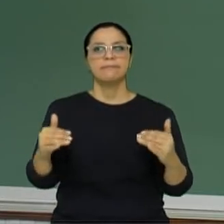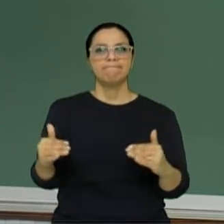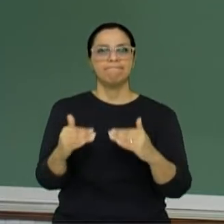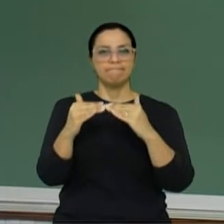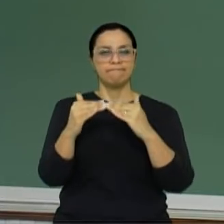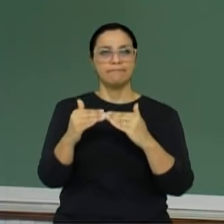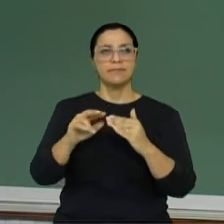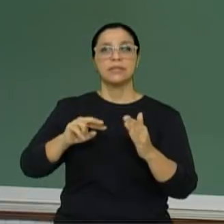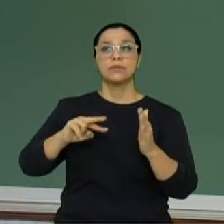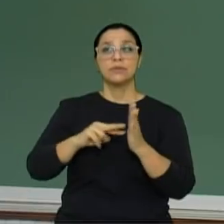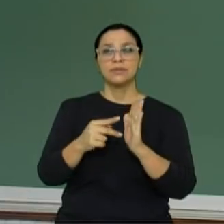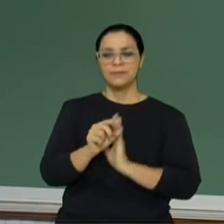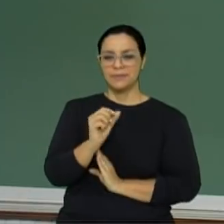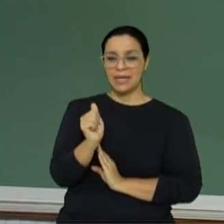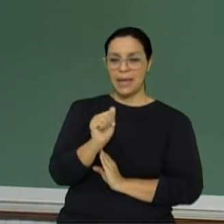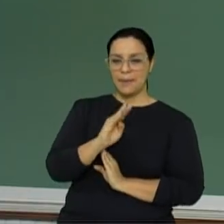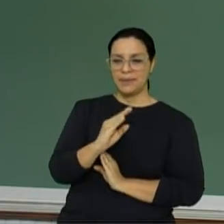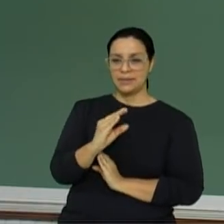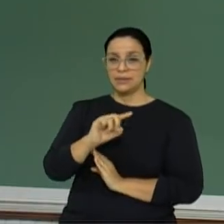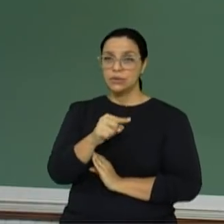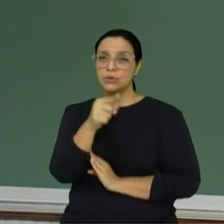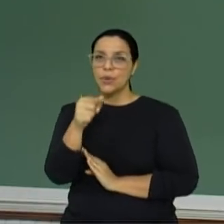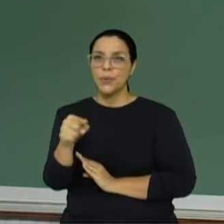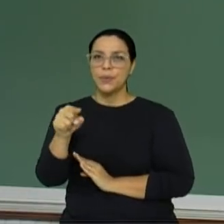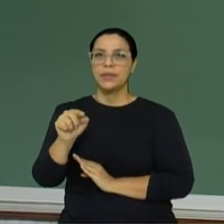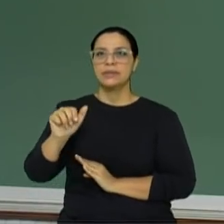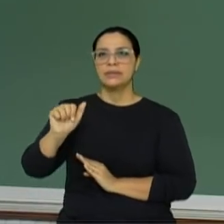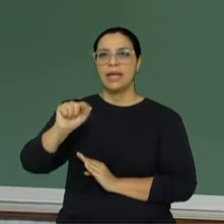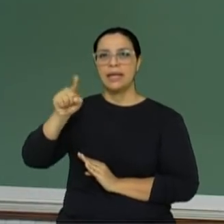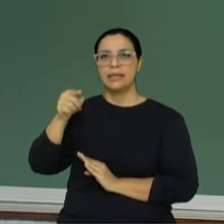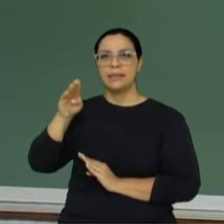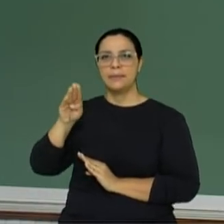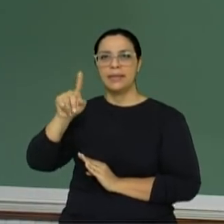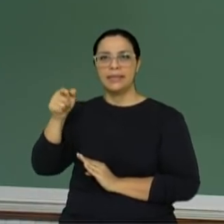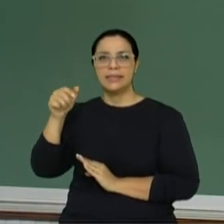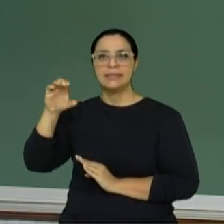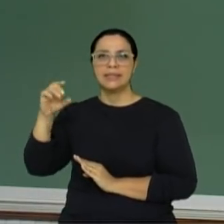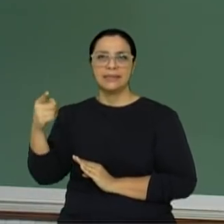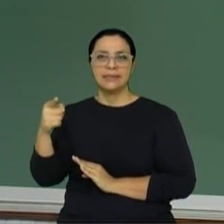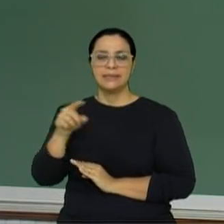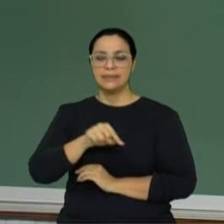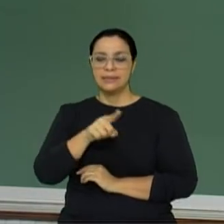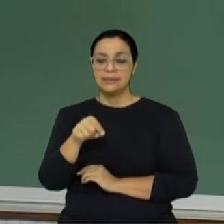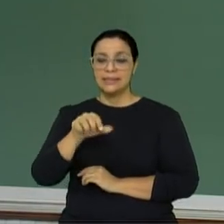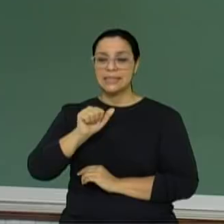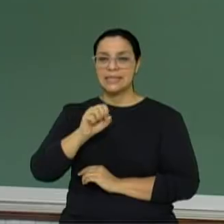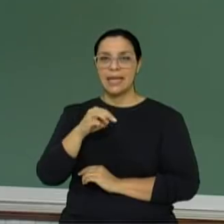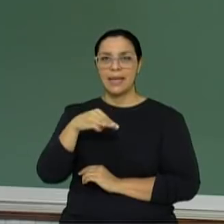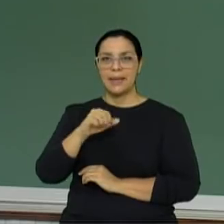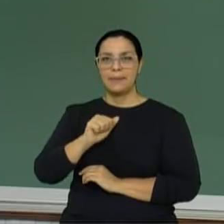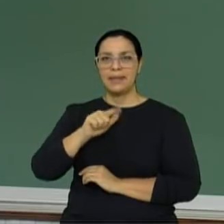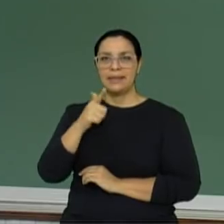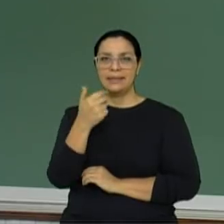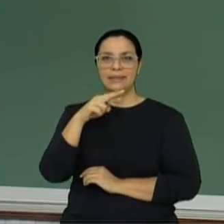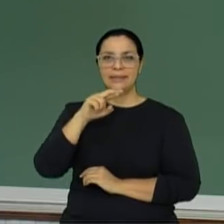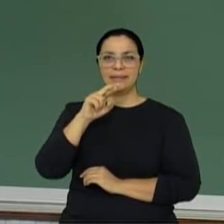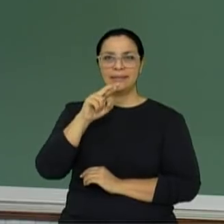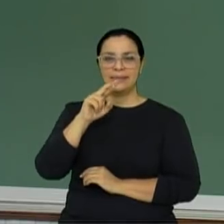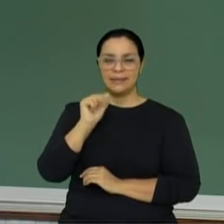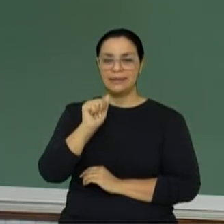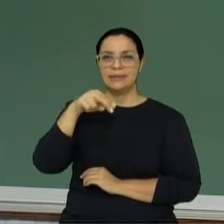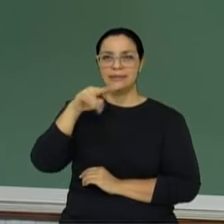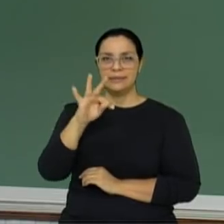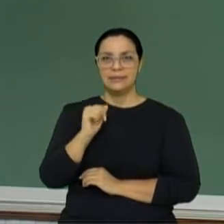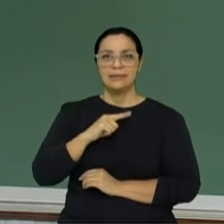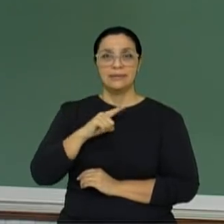está a simbologia da semelhança, o triângulo ABC, esse tio aqui significa é semelhante ao triângulo A'B', C', ok?